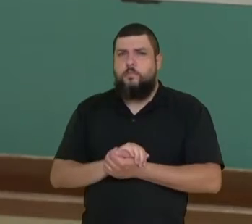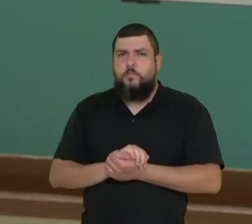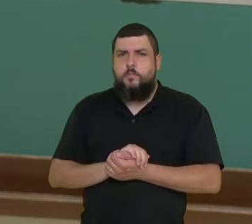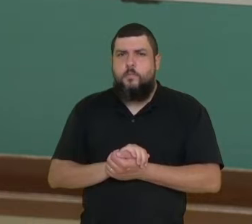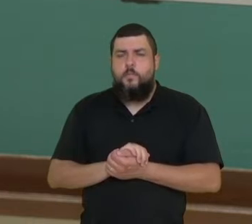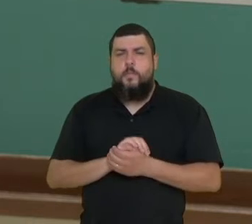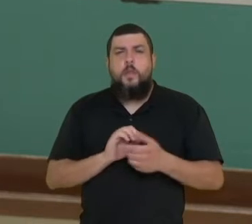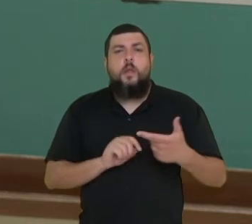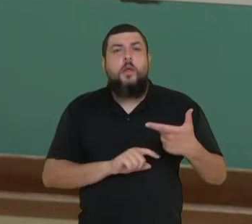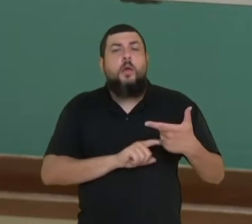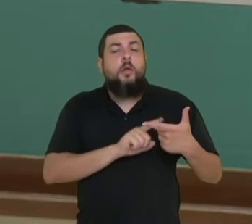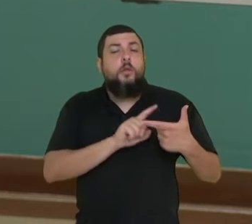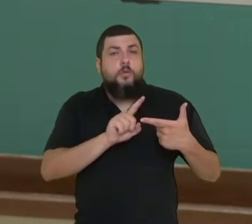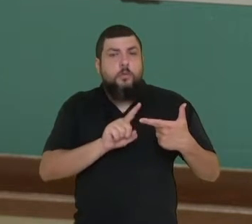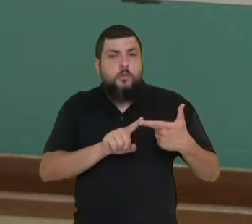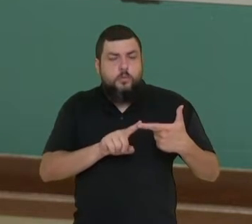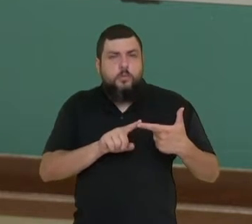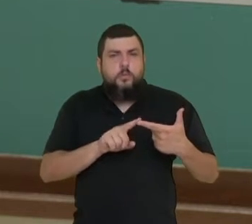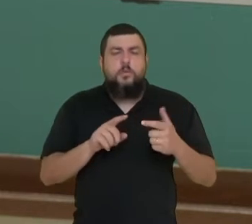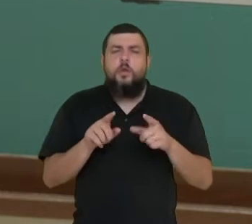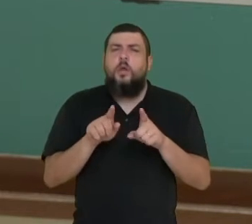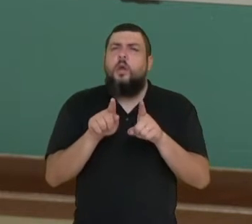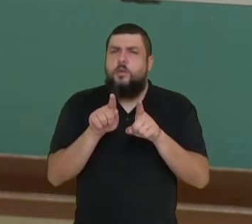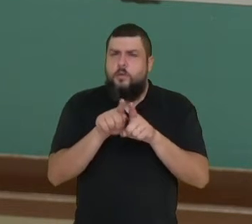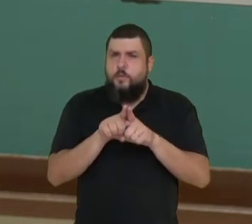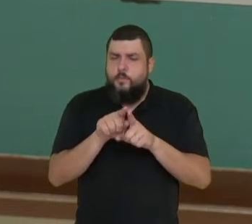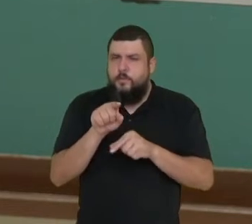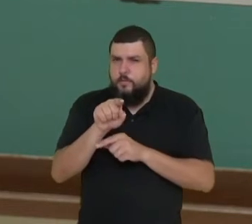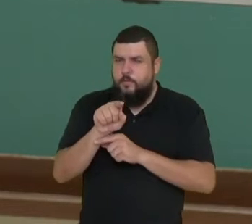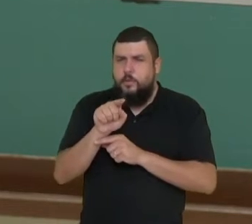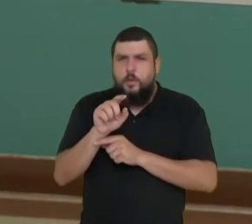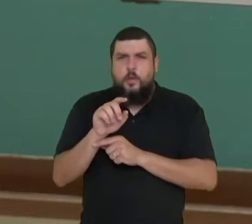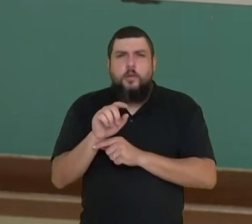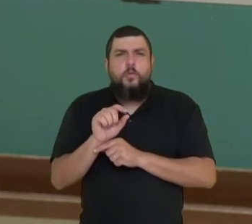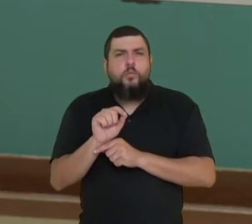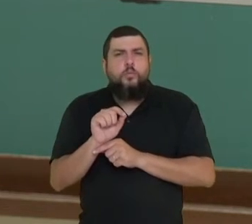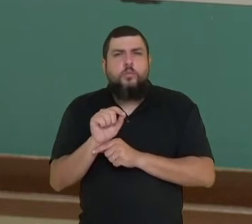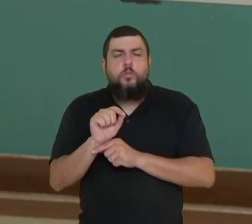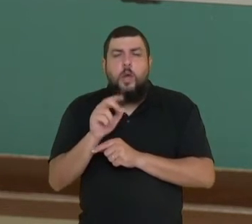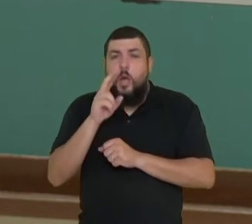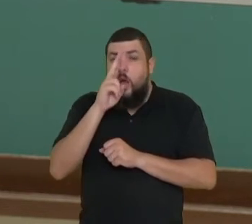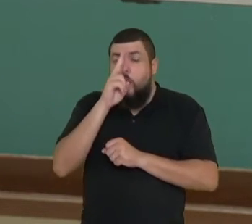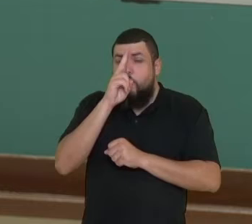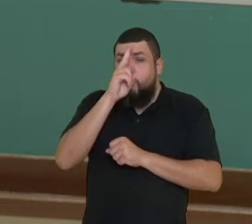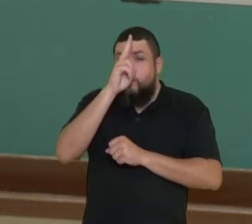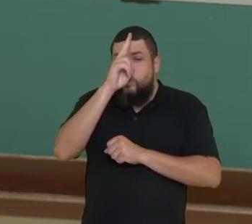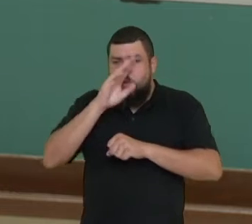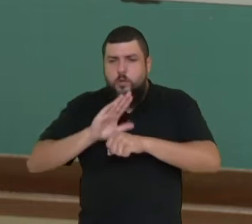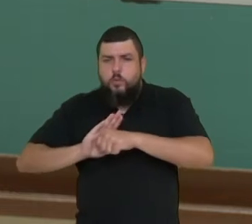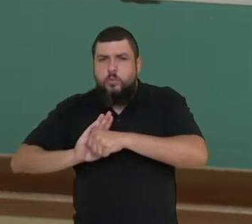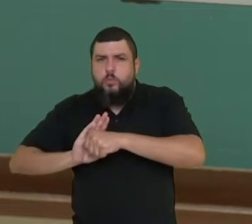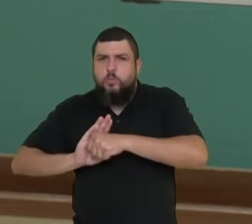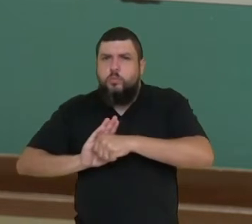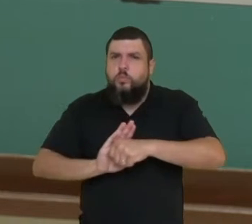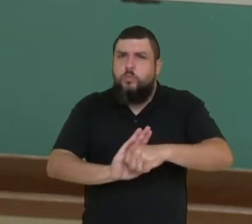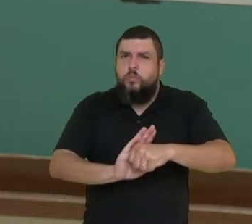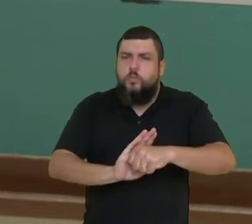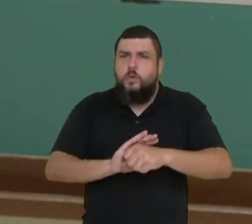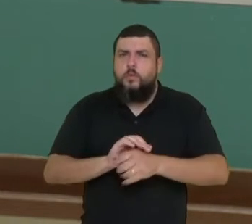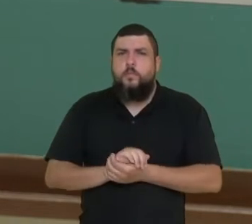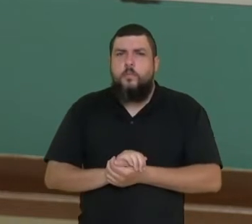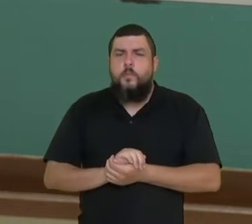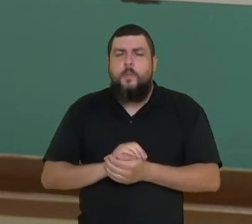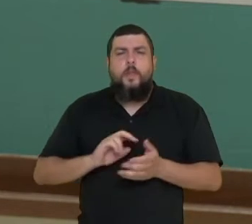aqui, também é a ideia de você ter uma força que promove o deslocamento, ou seja, trabalho